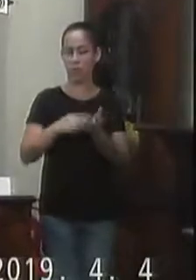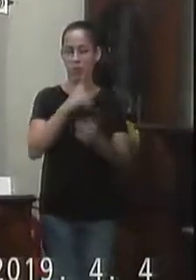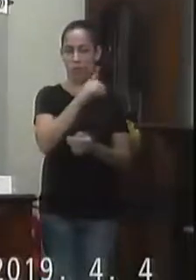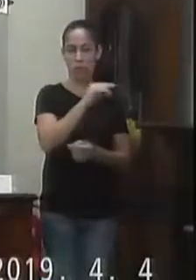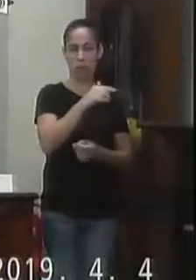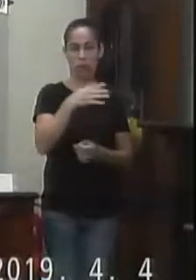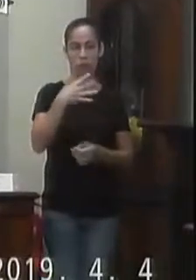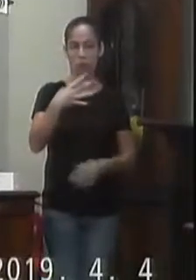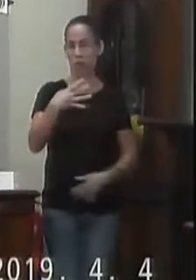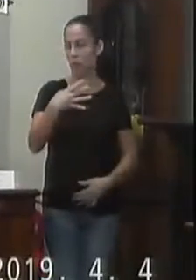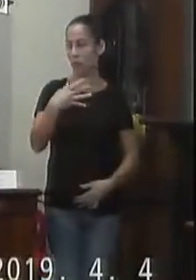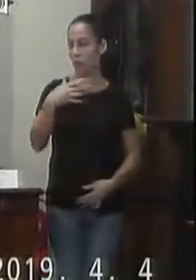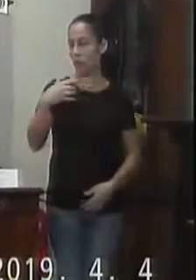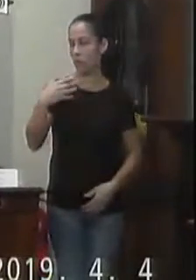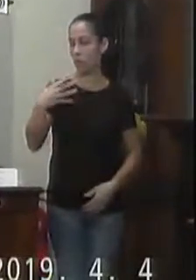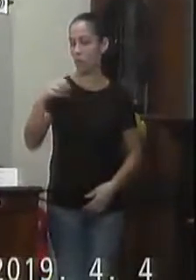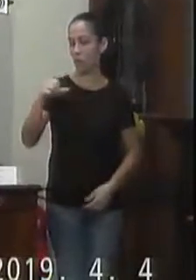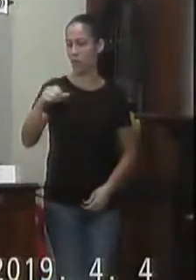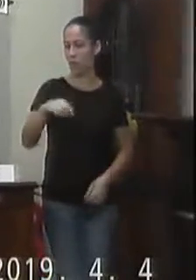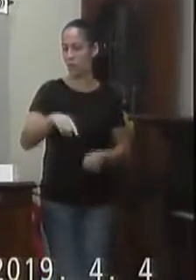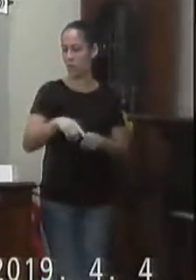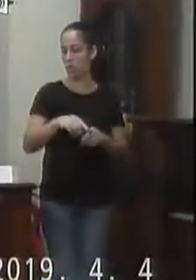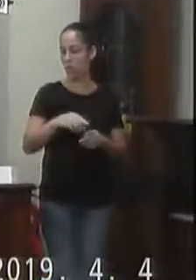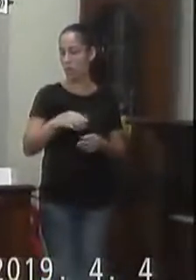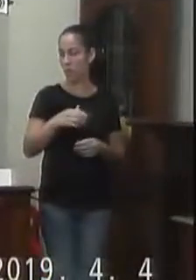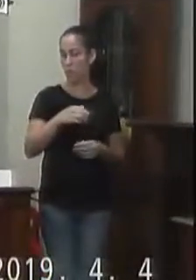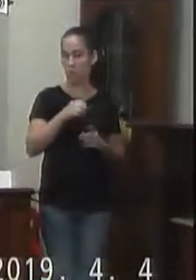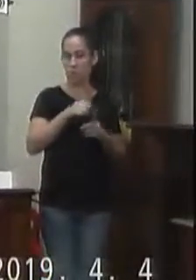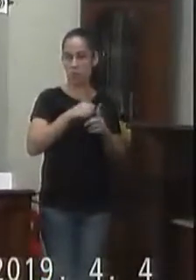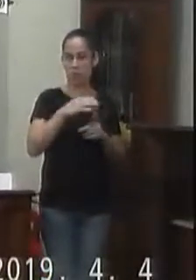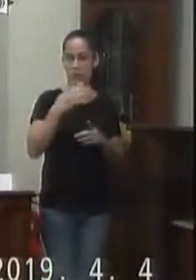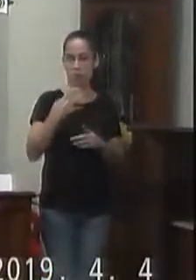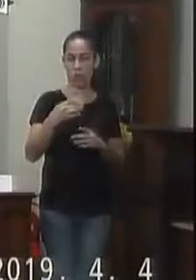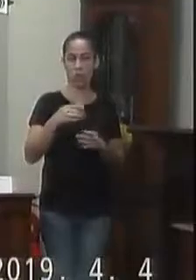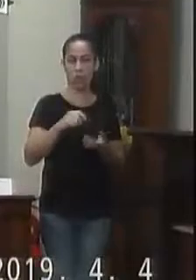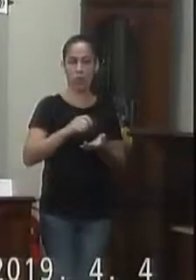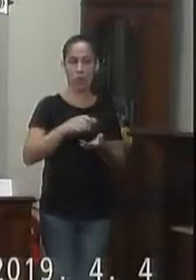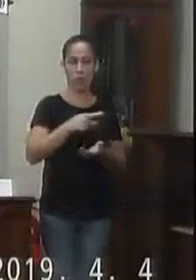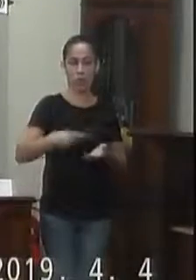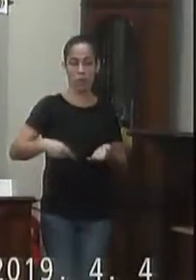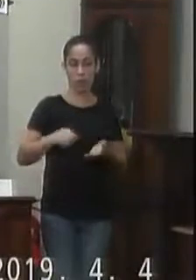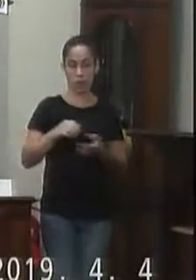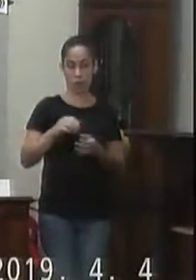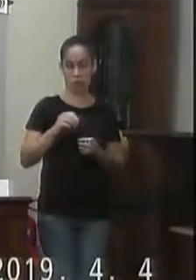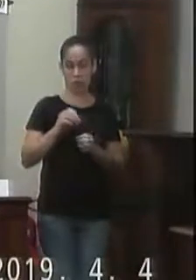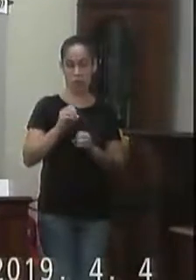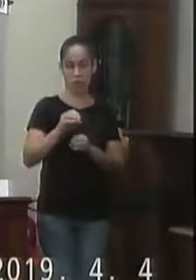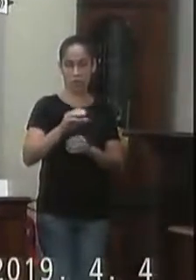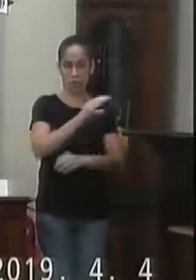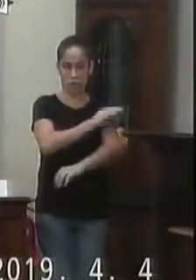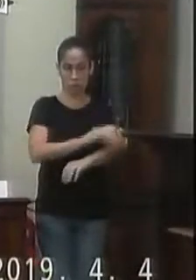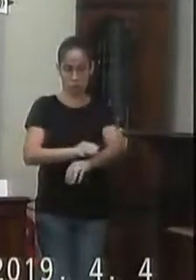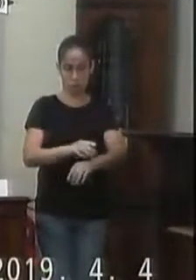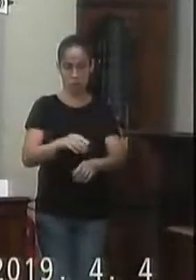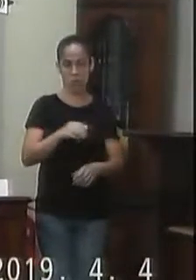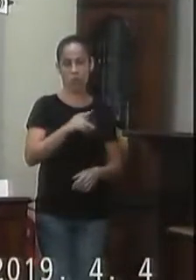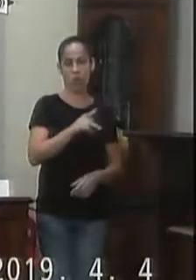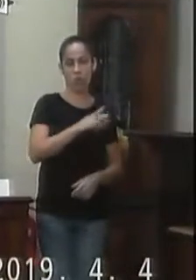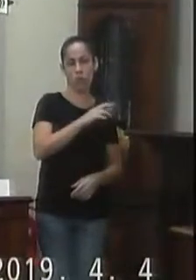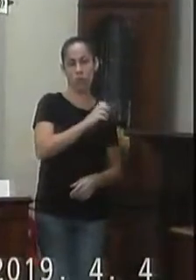do 4 e 9 do 4. Prezados senhores, o vereador infracinado, presidente da Comissão de Educação e Cultura, vem através